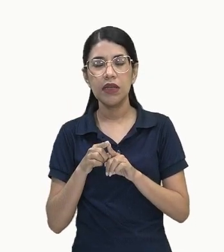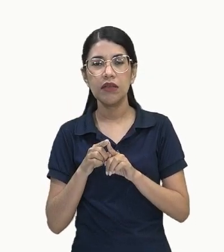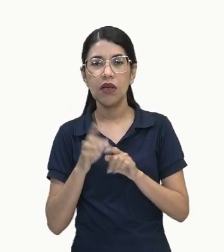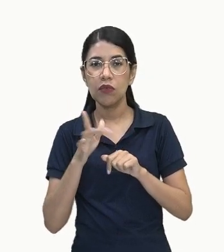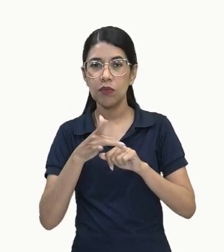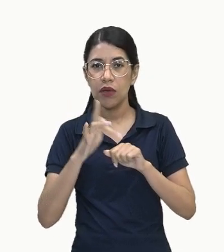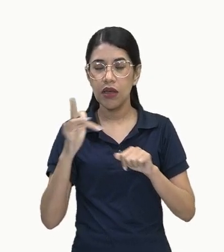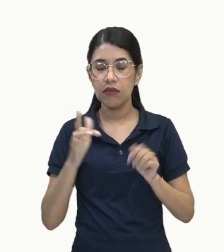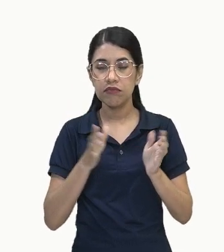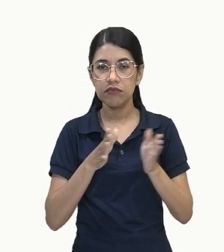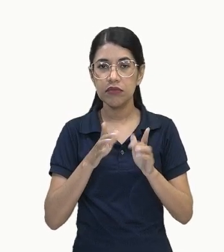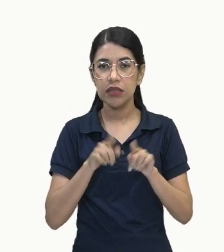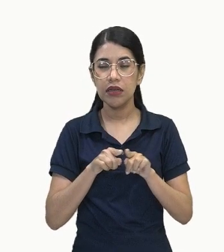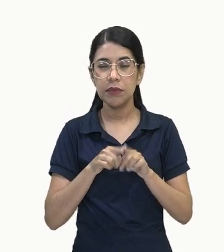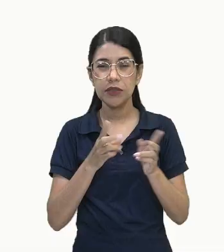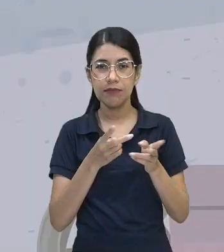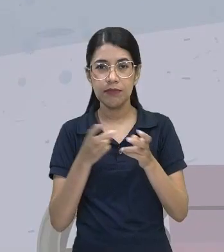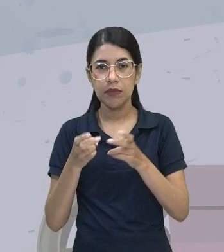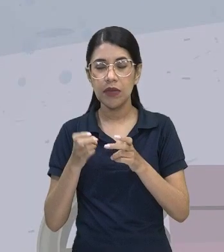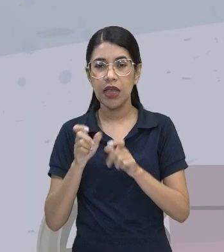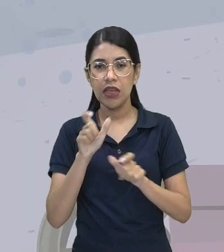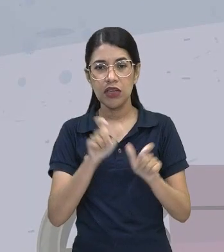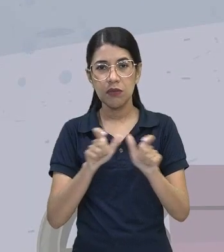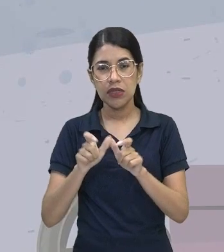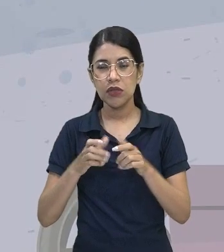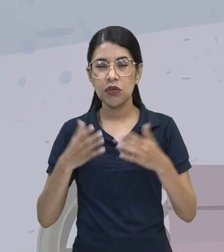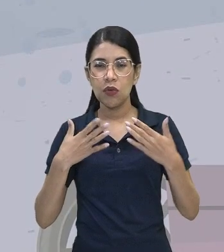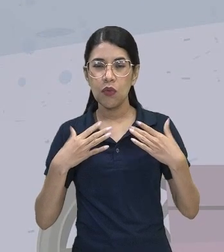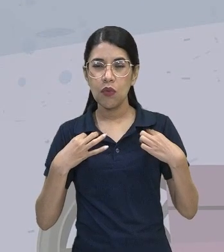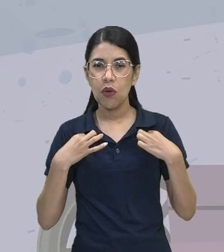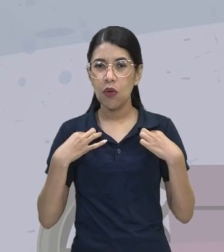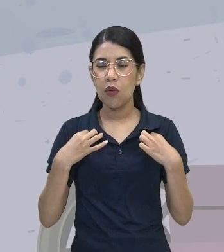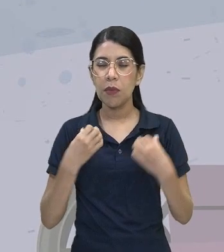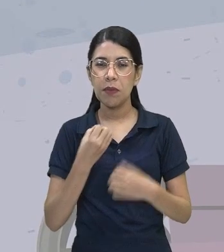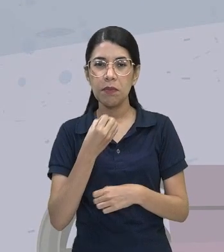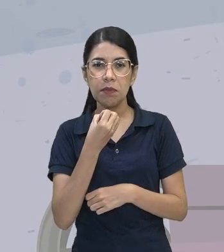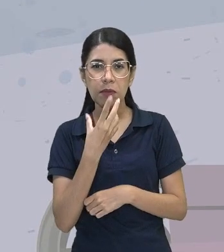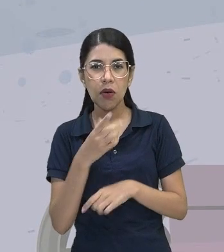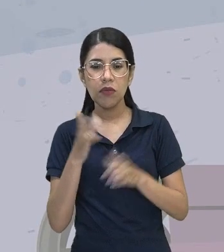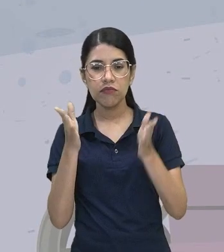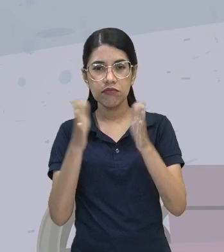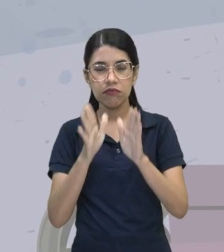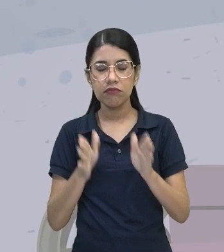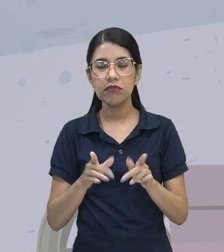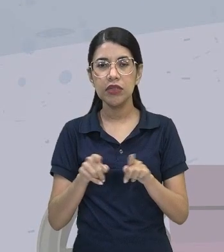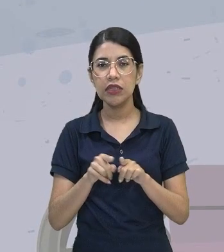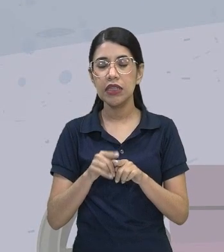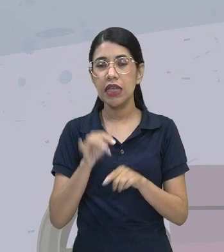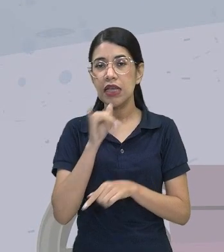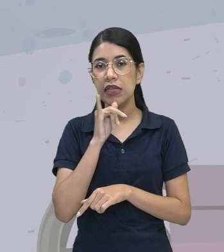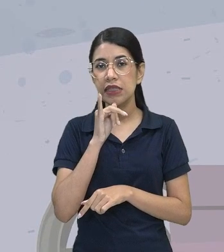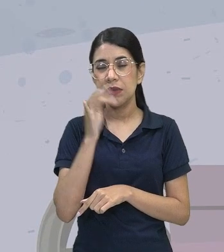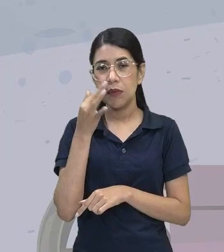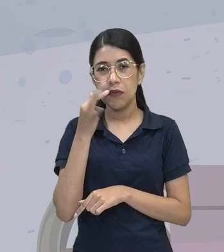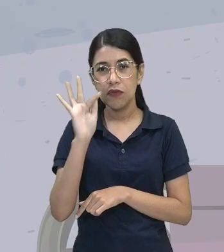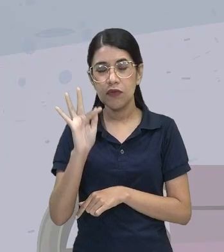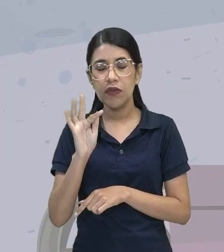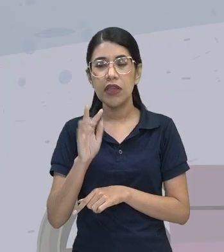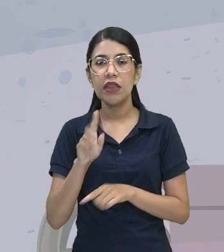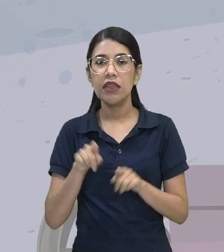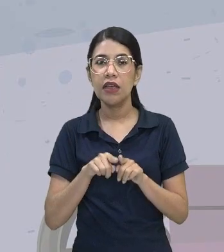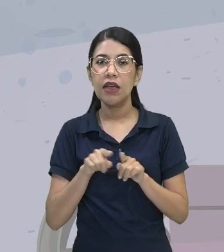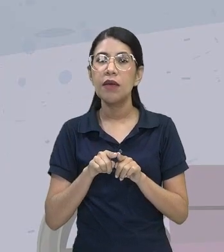gente vê principalmente aquelas pessoas bem trajadas nas ruas de cidades como Paris e Viena e